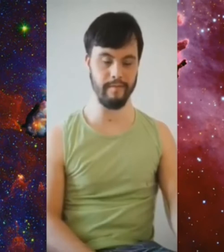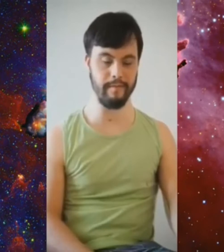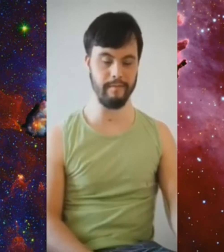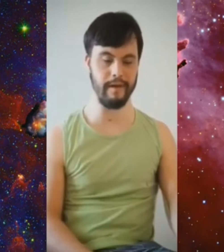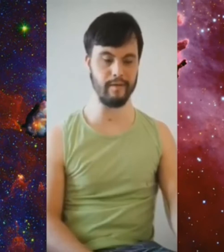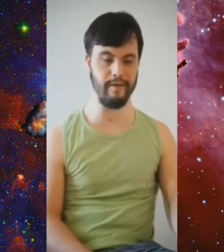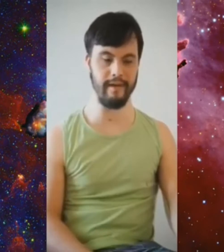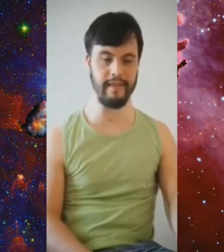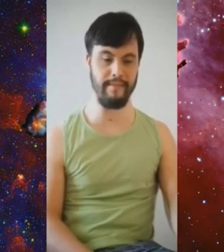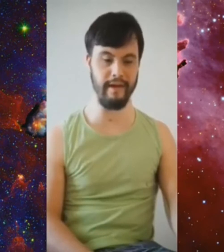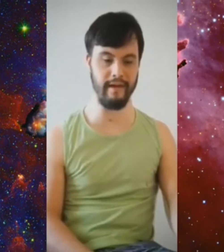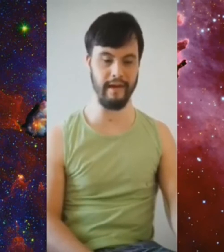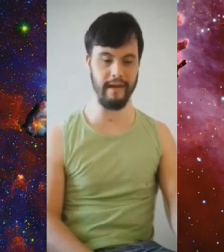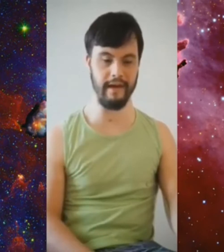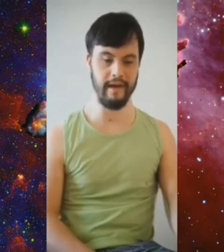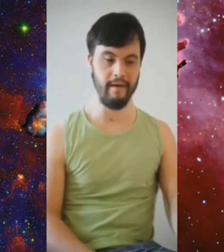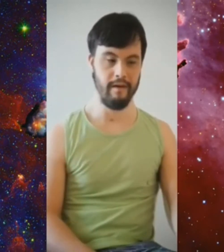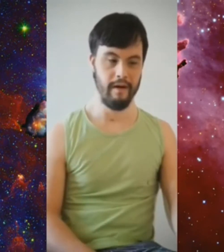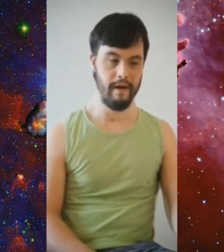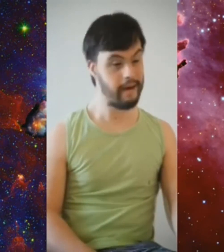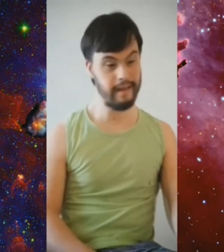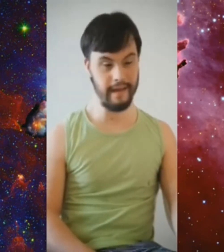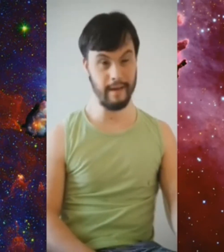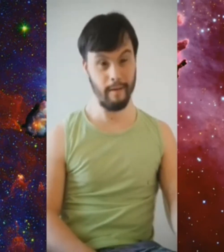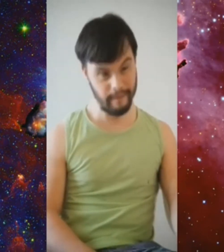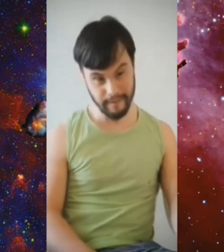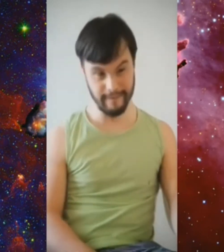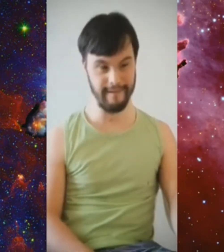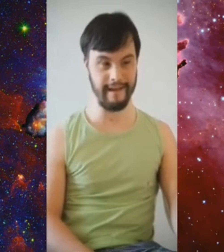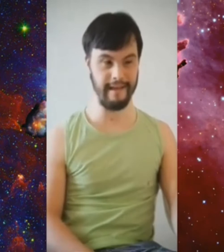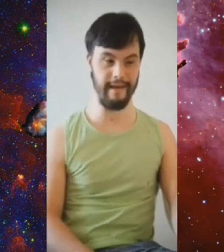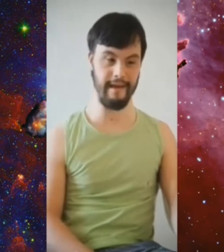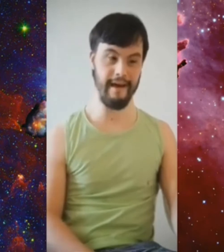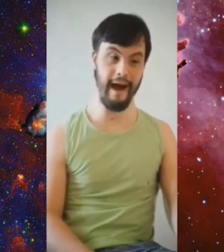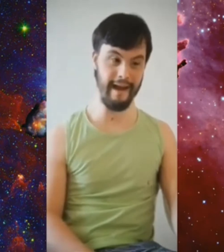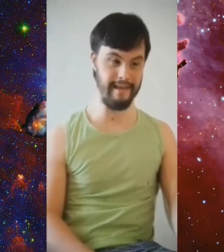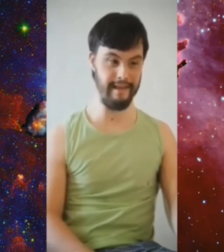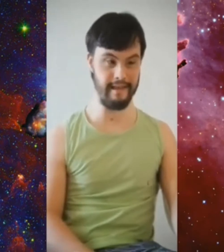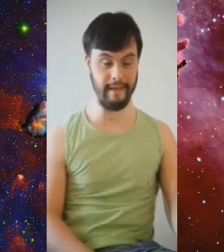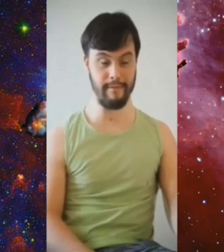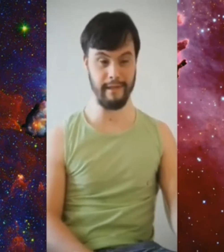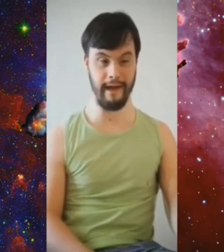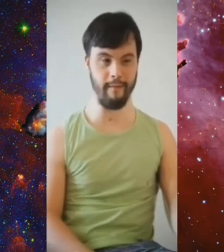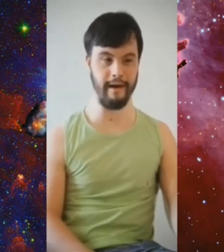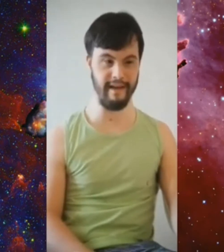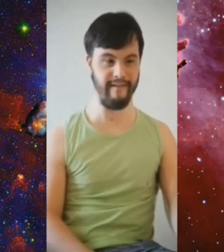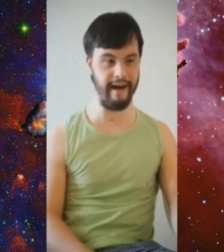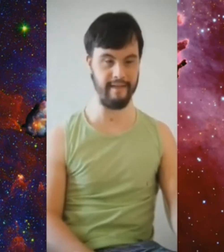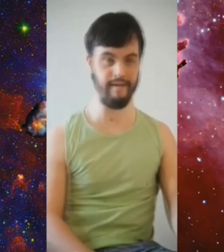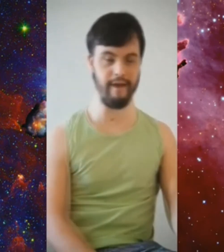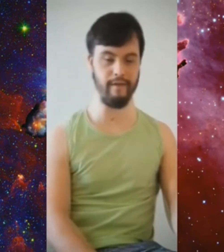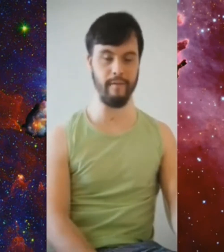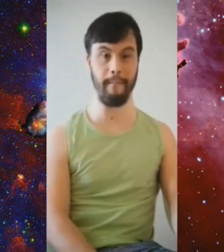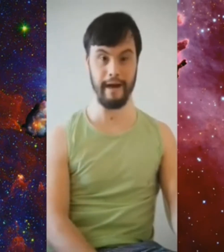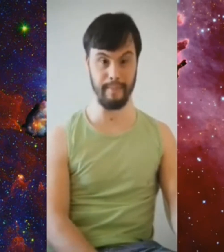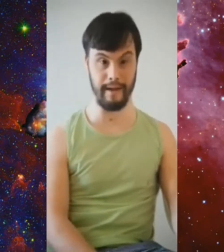todas umas coisas sempre, quer dizer, como eu sou, né, quer dizer, além de ser ideal, mas é